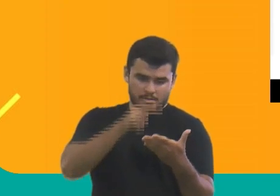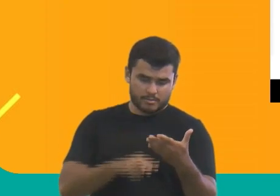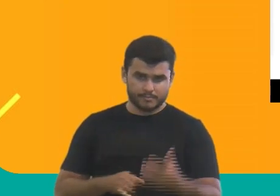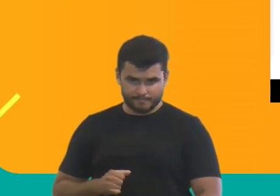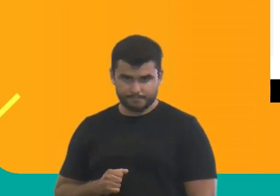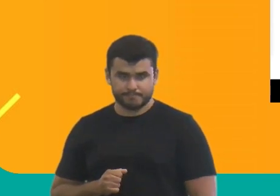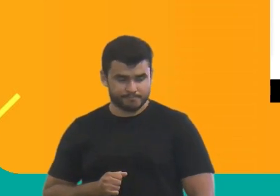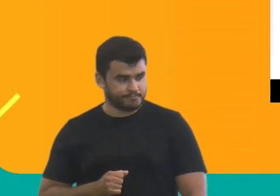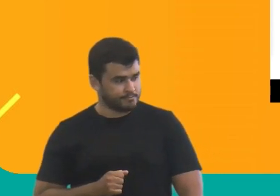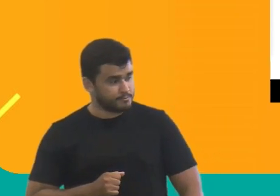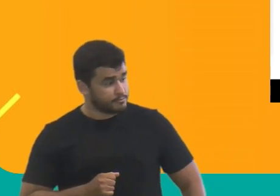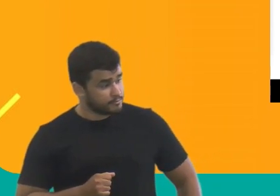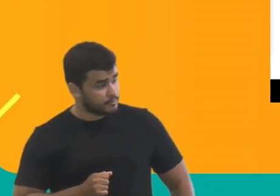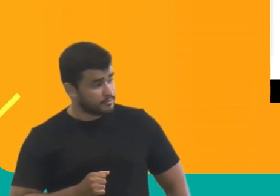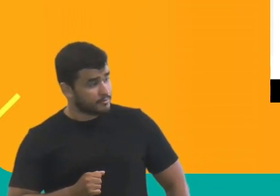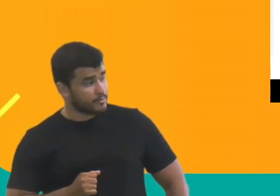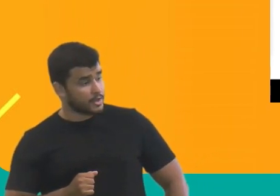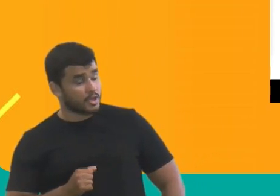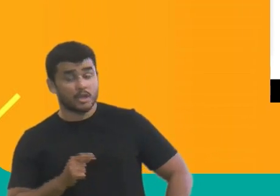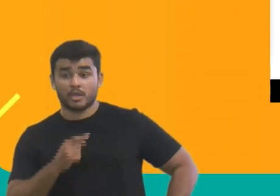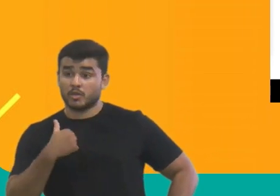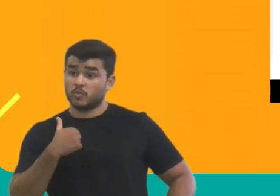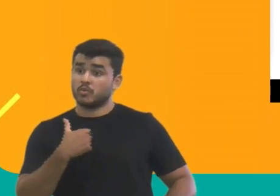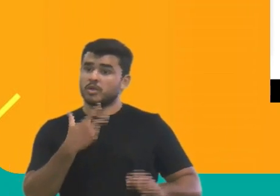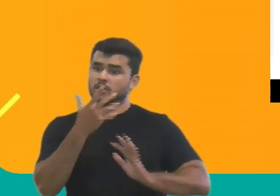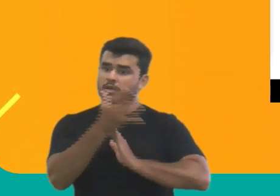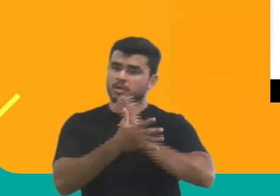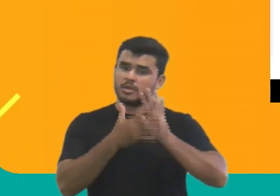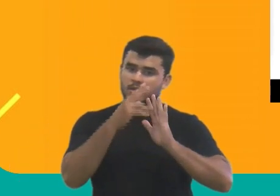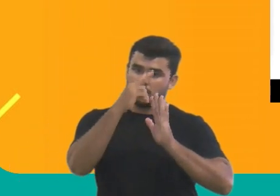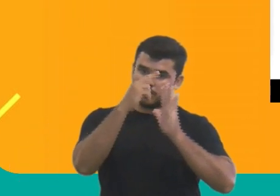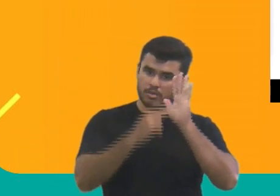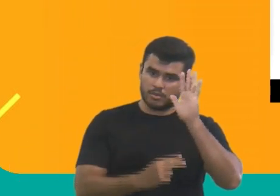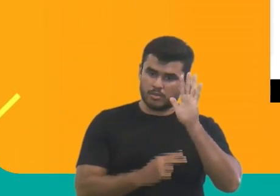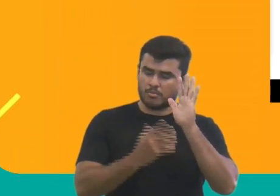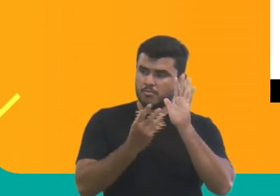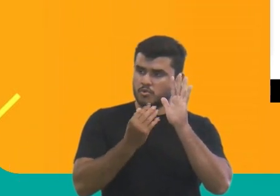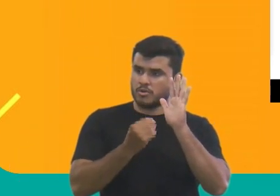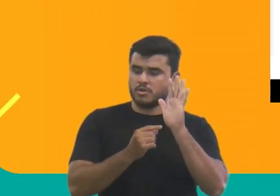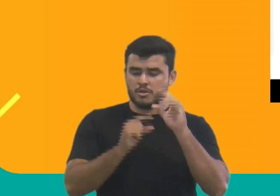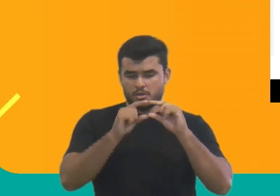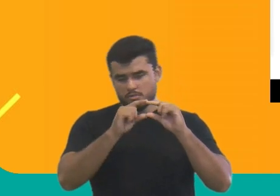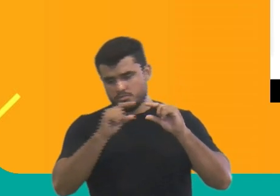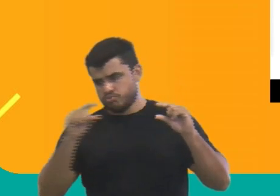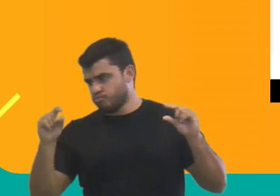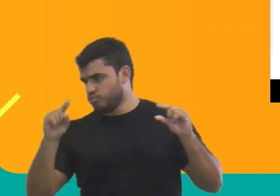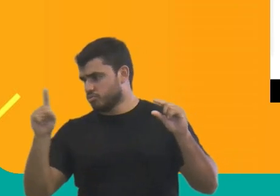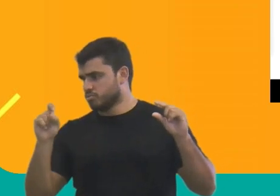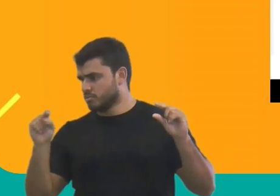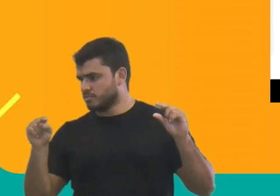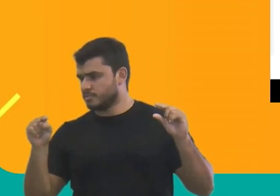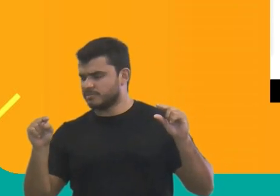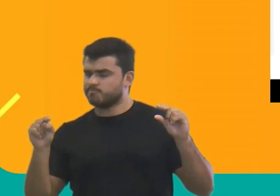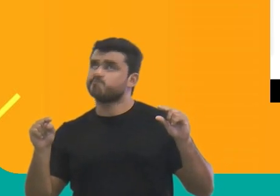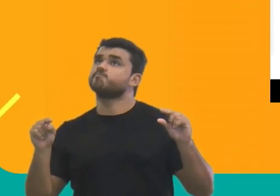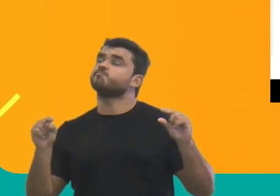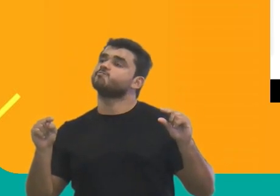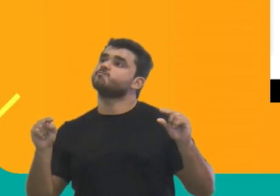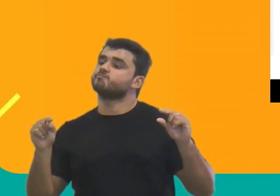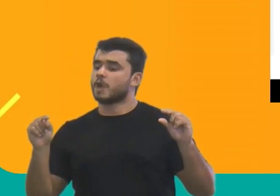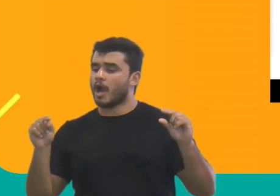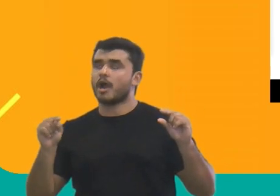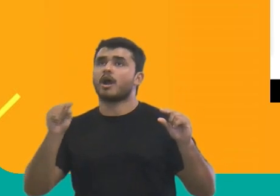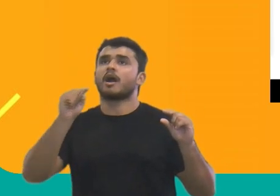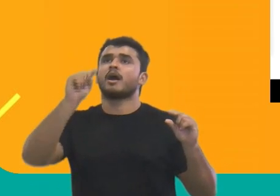comando, o que é que a questão queria. Aí o que é que eu fiz? Voltei para o pedacinho que ele me dava a resposta. Na própria questão ele